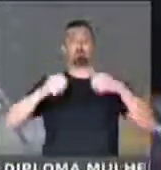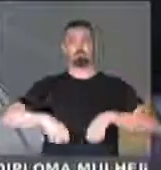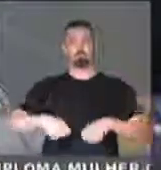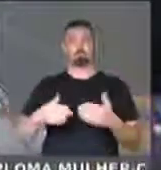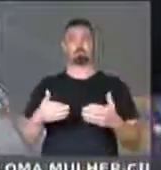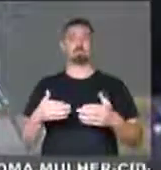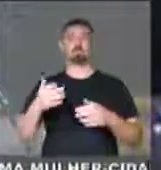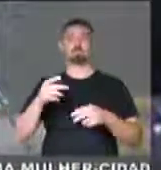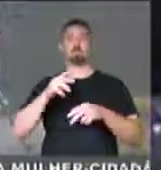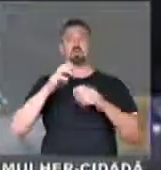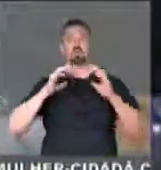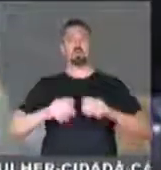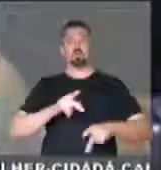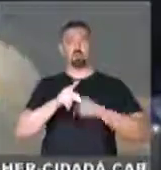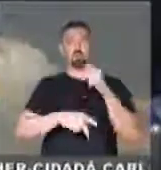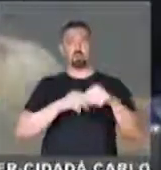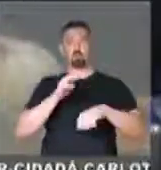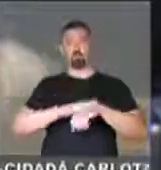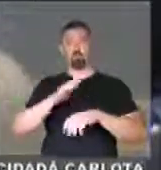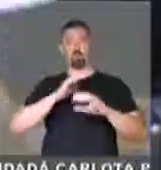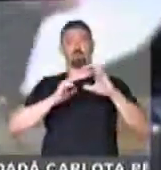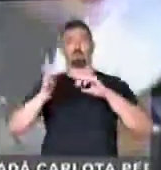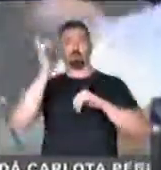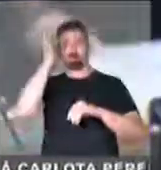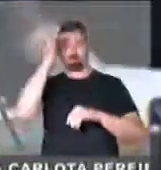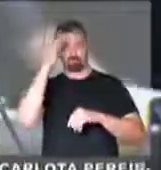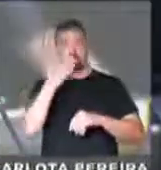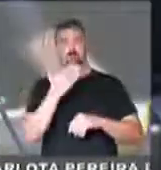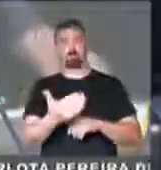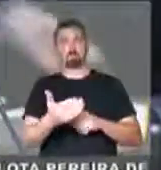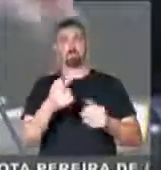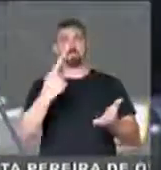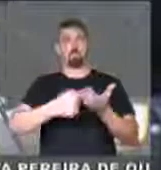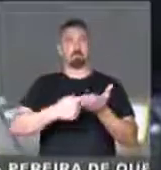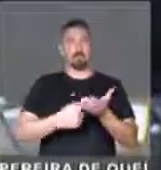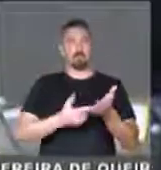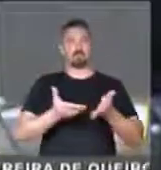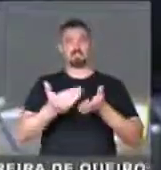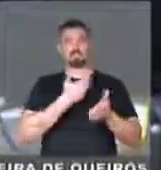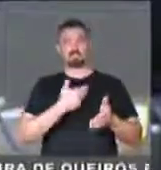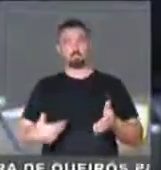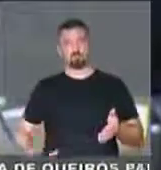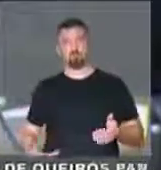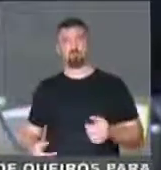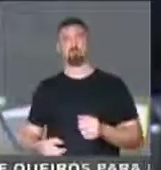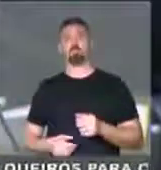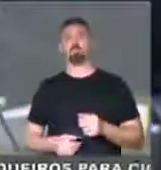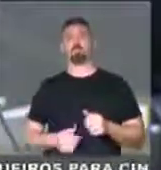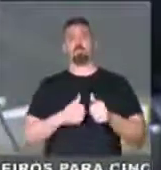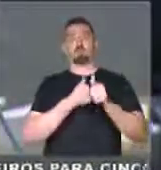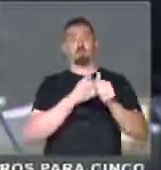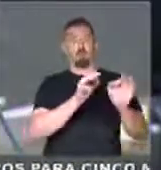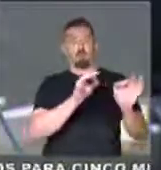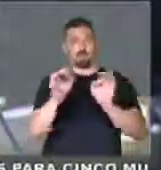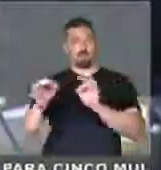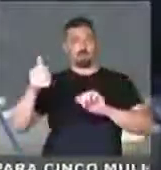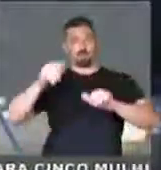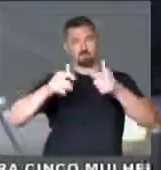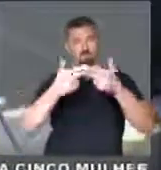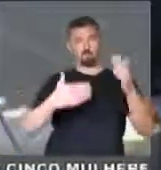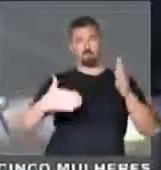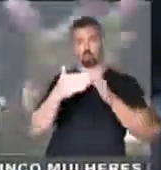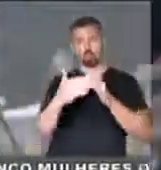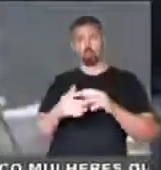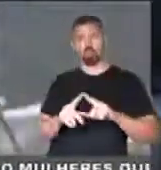Com isso, o cidadão vai melhorar o canal da solicitação e do agendamento do serviço público, do acompanhamento e da